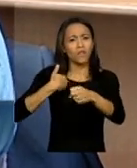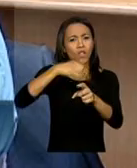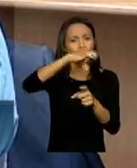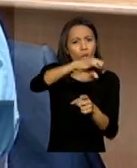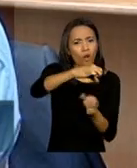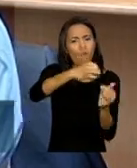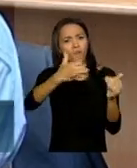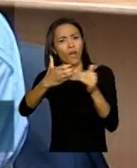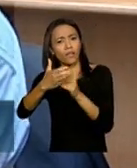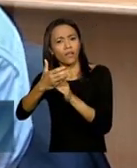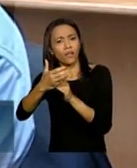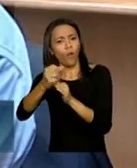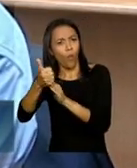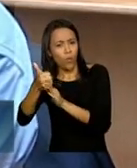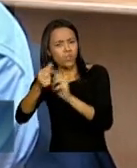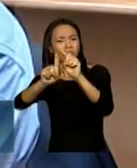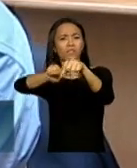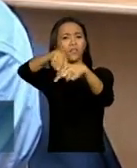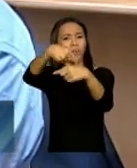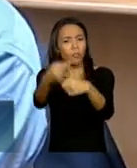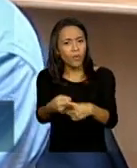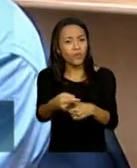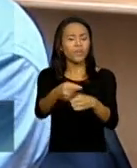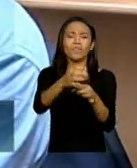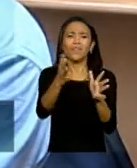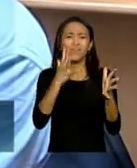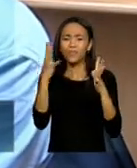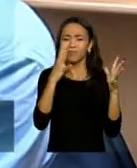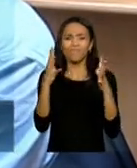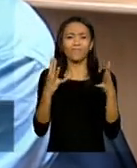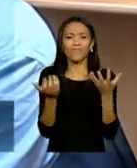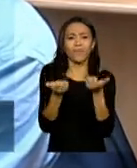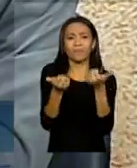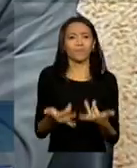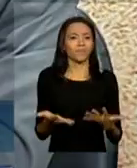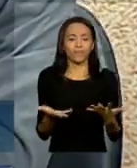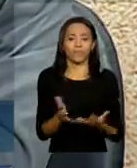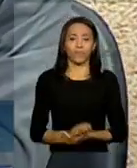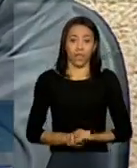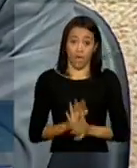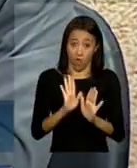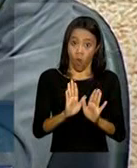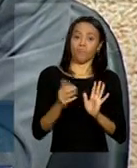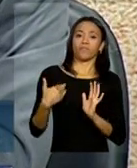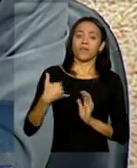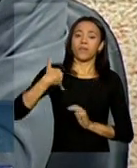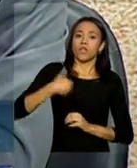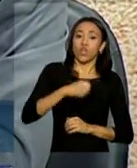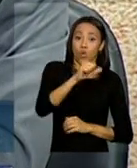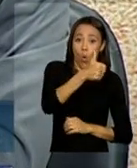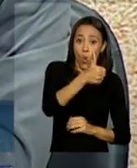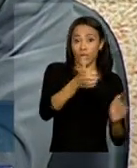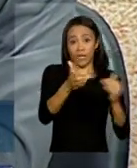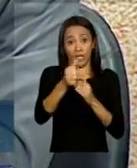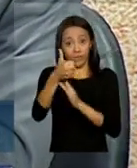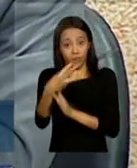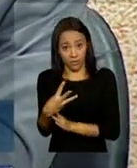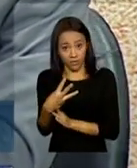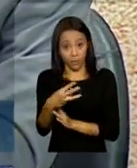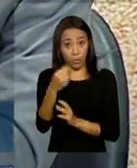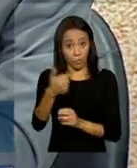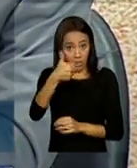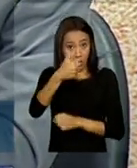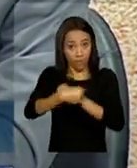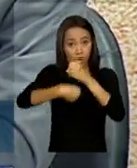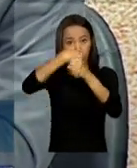11 e no ano seguinte as de 9 não no no no primeiro ano no primeiro ano é de 11 a 13 anos né Nós